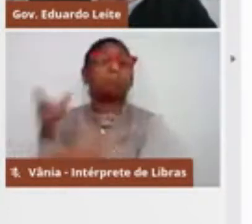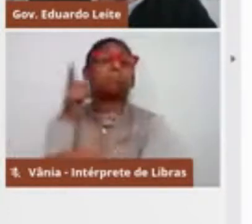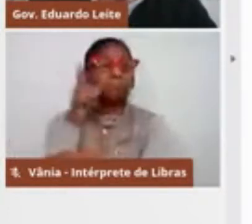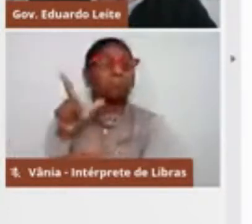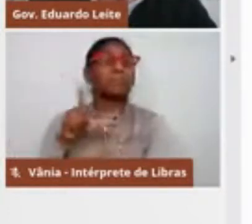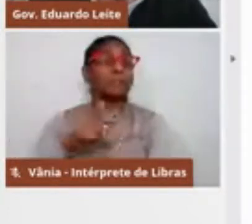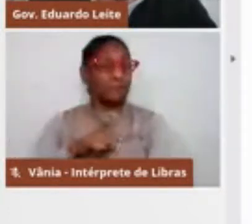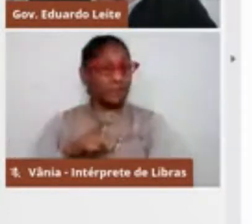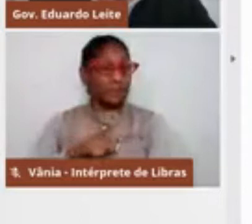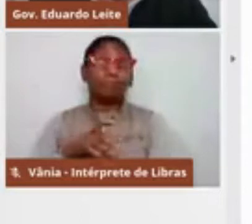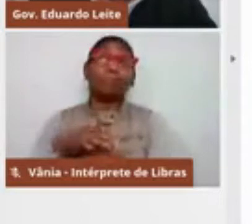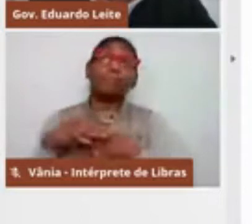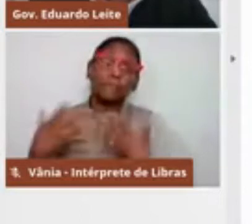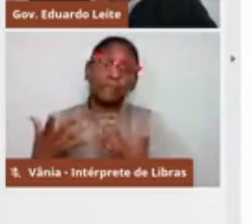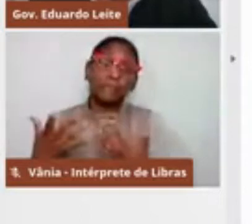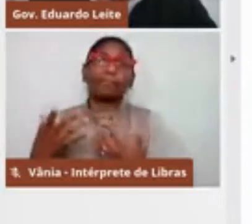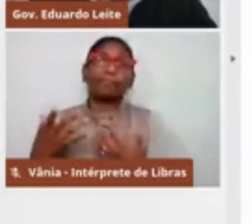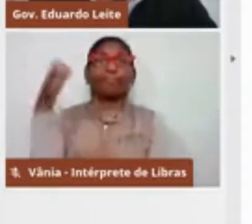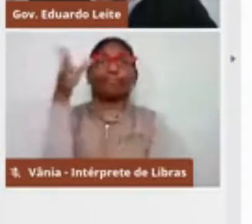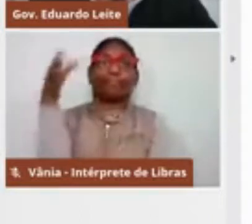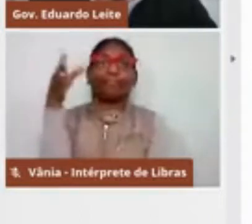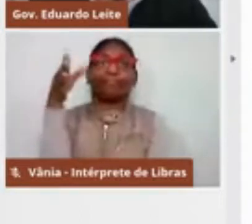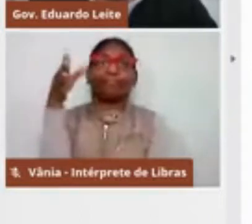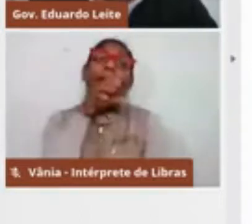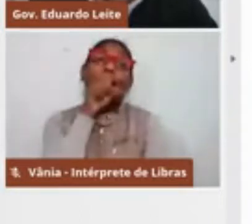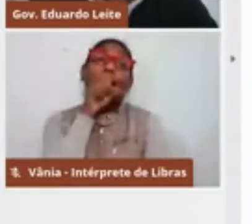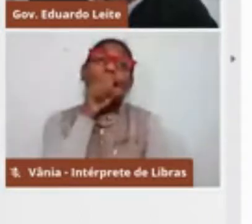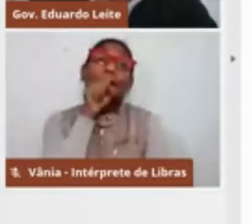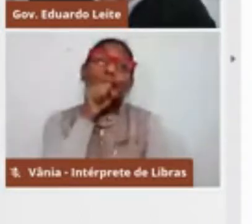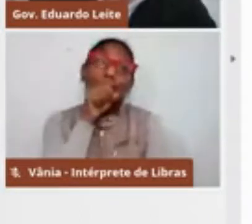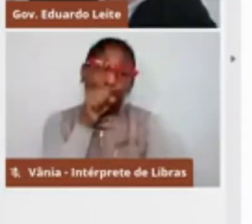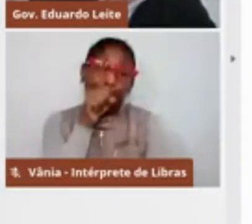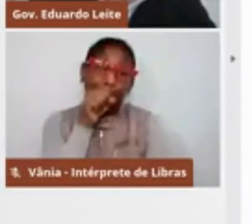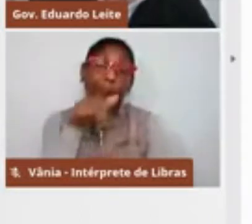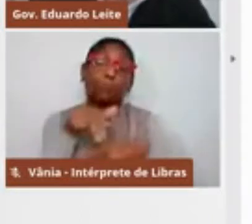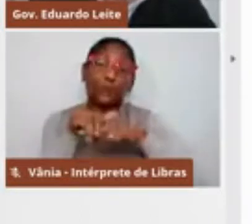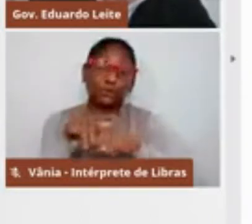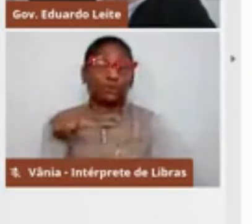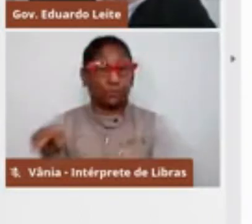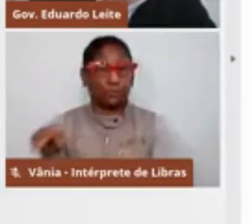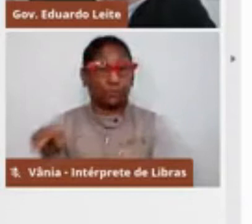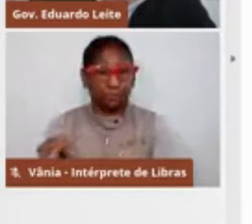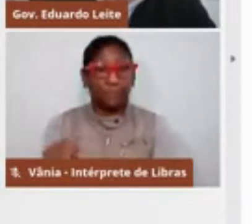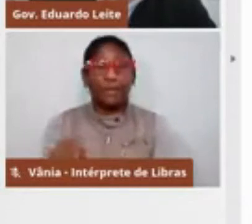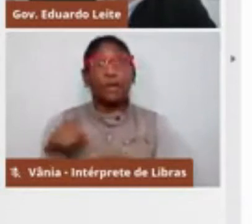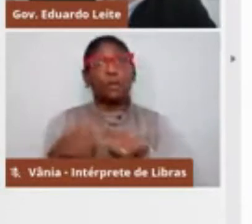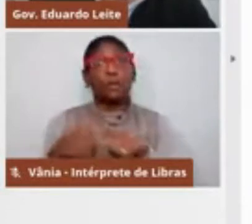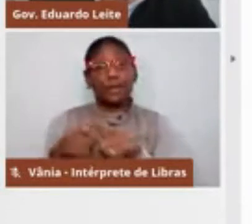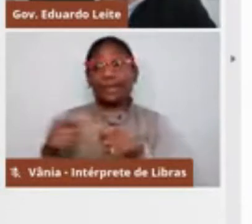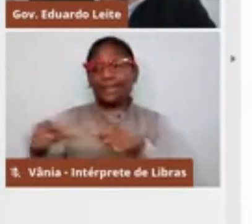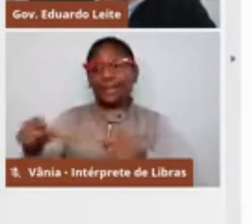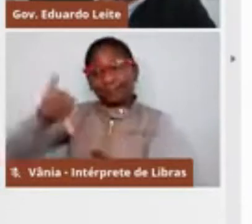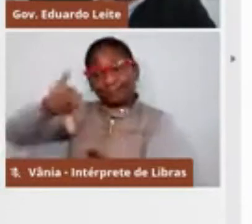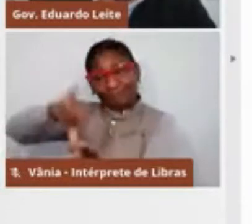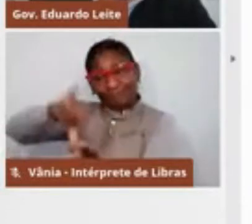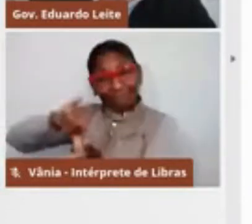se mantenha na bandeira laranja. Da mesma forma, o mesmo motivo também, que está na mesma macro-região, a região